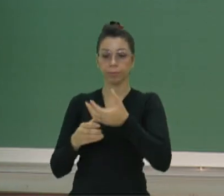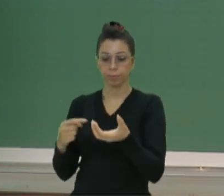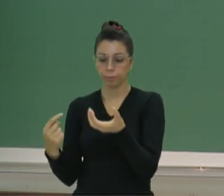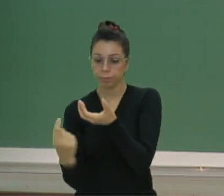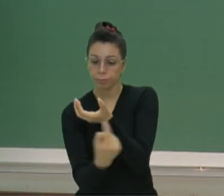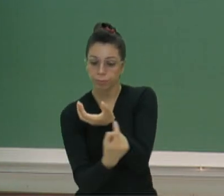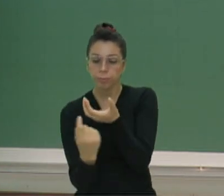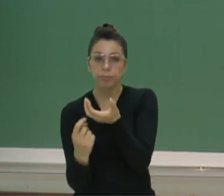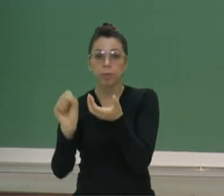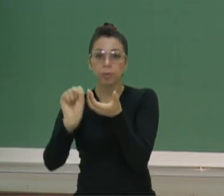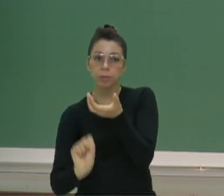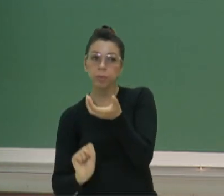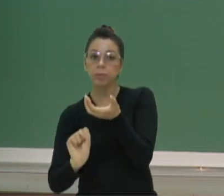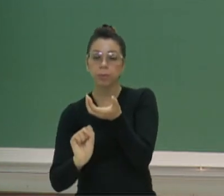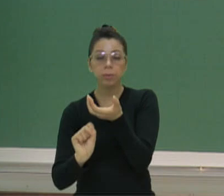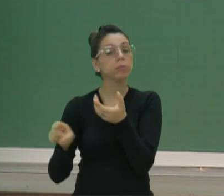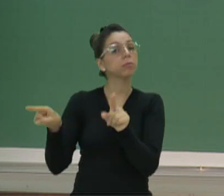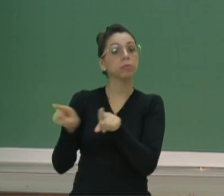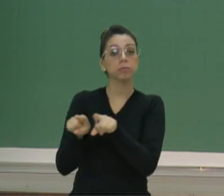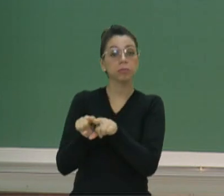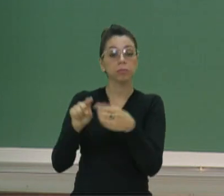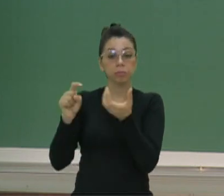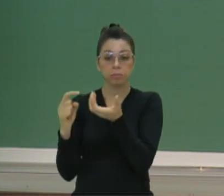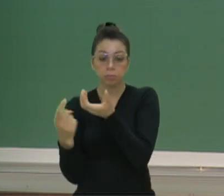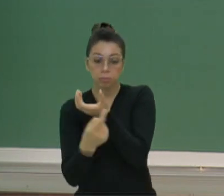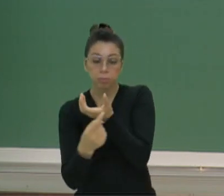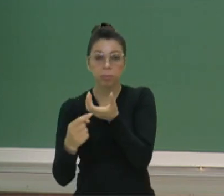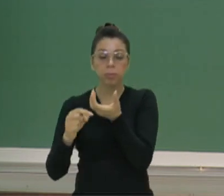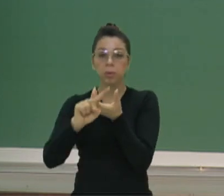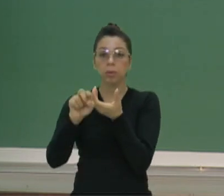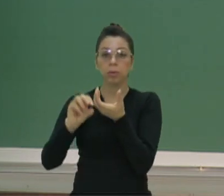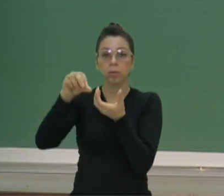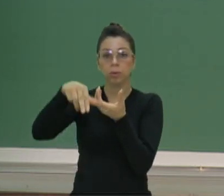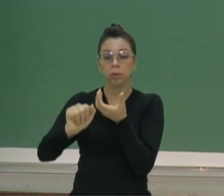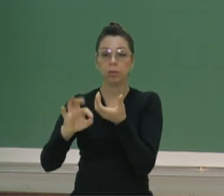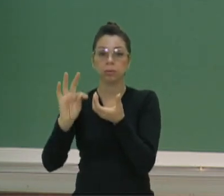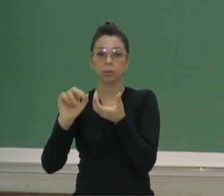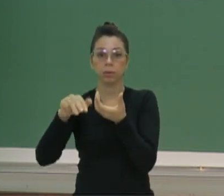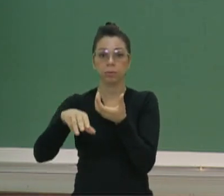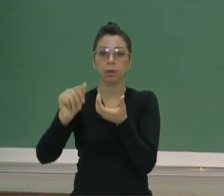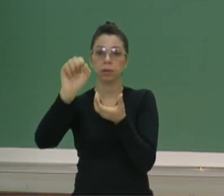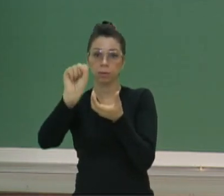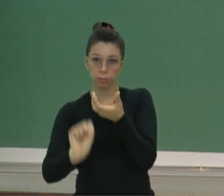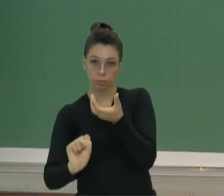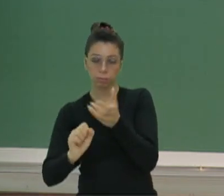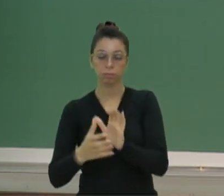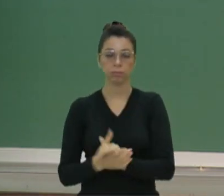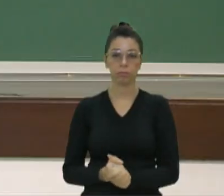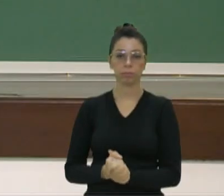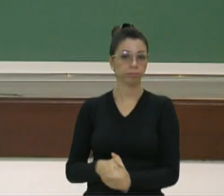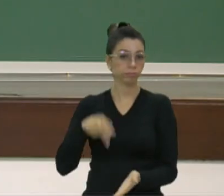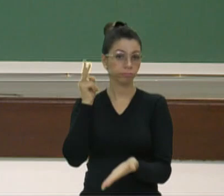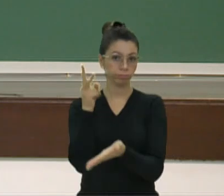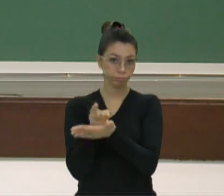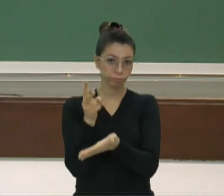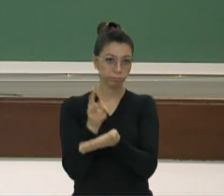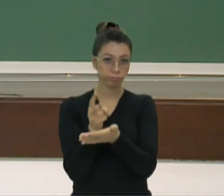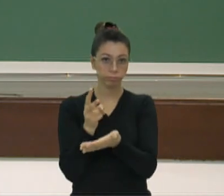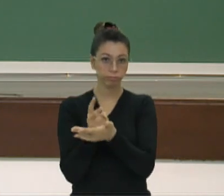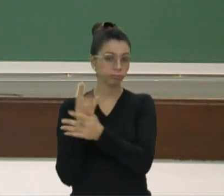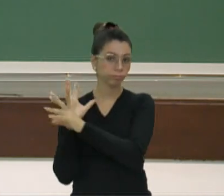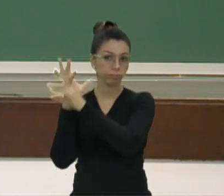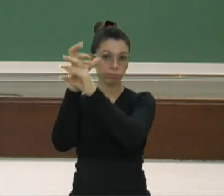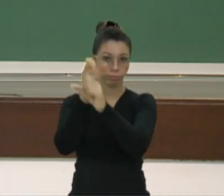está na região sul, também zona temperada do sul. Na continuação do nosso